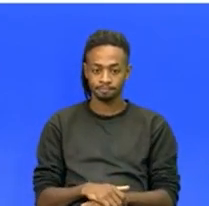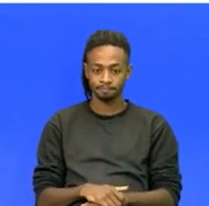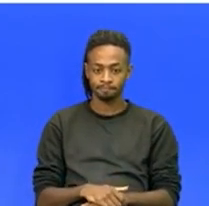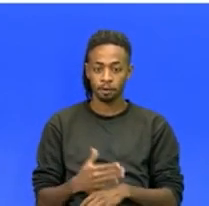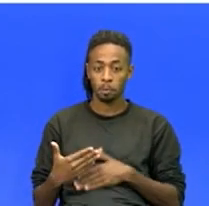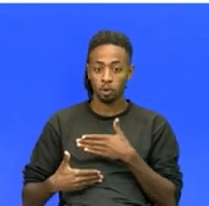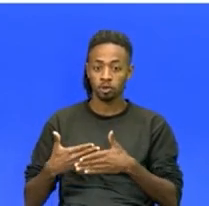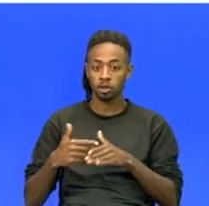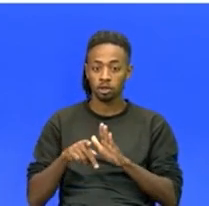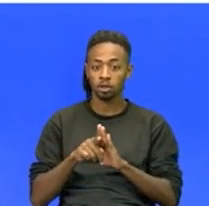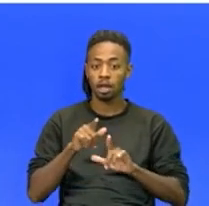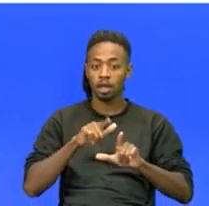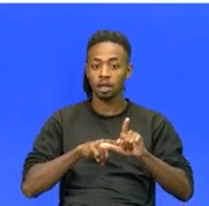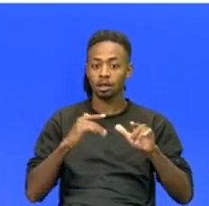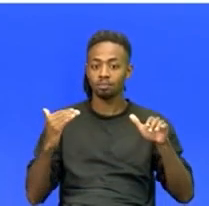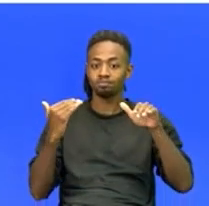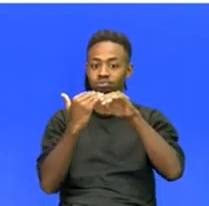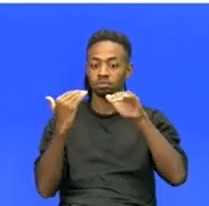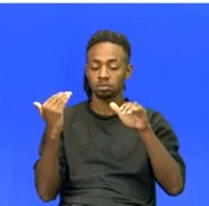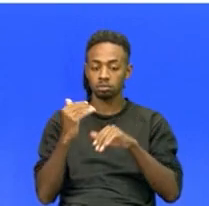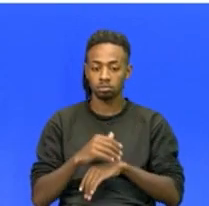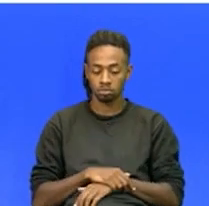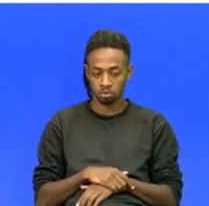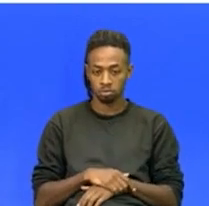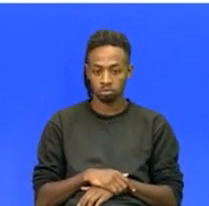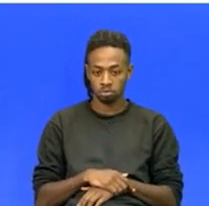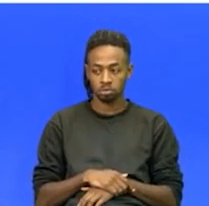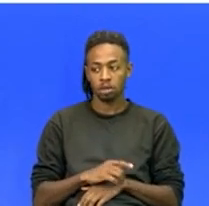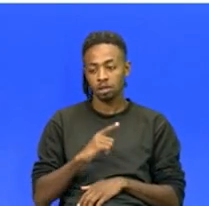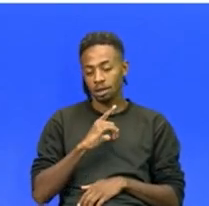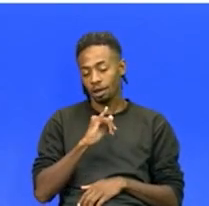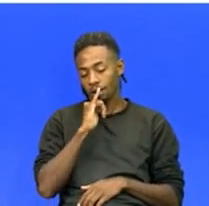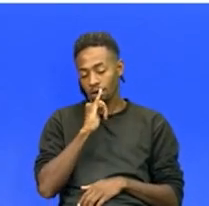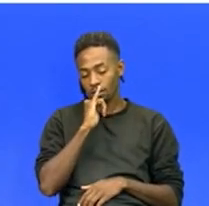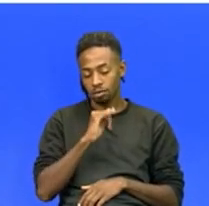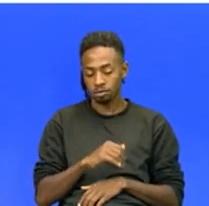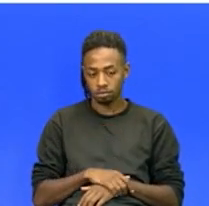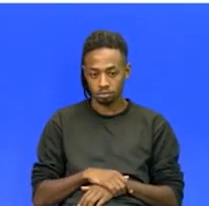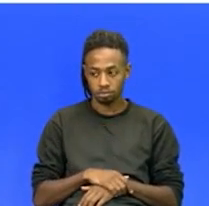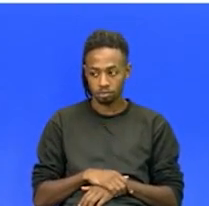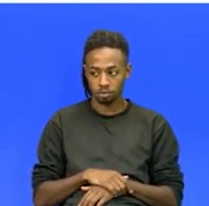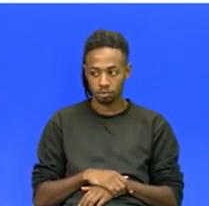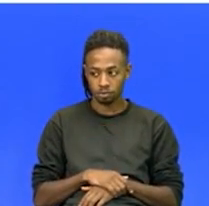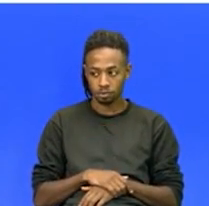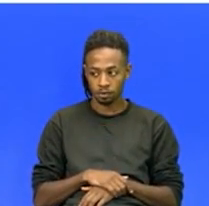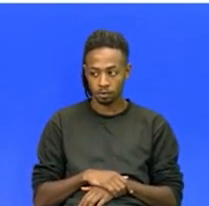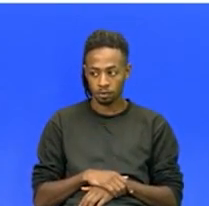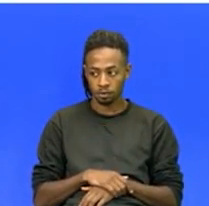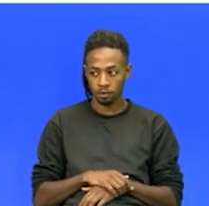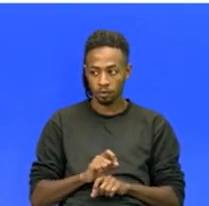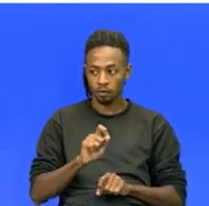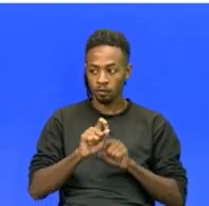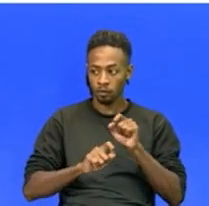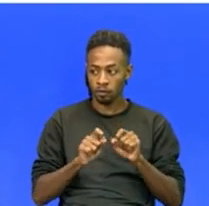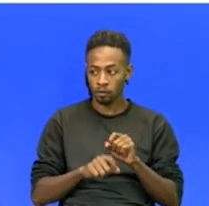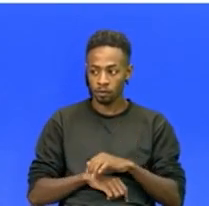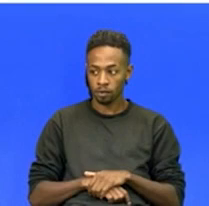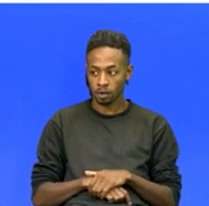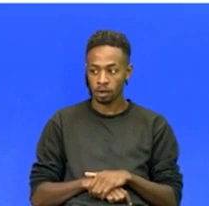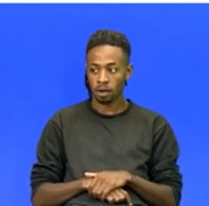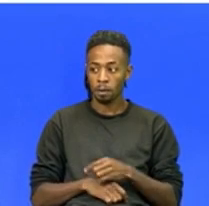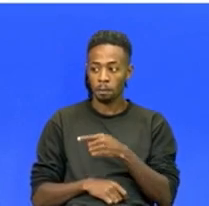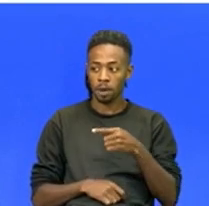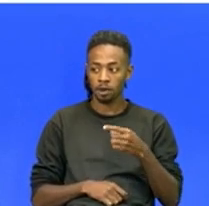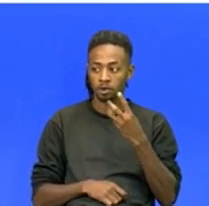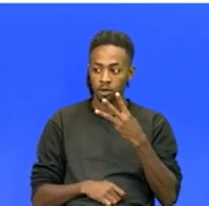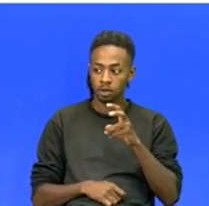processo de igualar as derivadas, que a gente tem finalmente os pontos críticos, desculpa aqui que apareceu, mas os pontos críticos então é menos 3